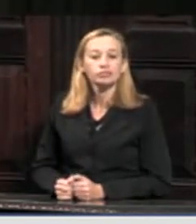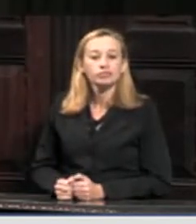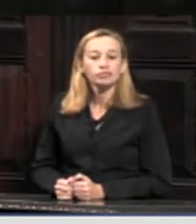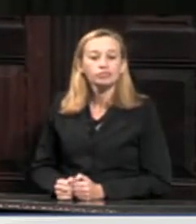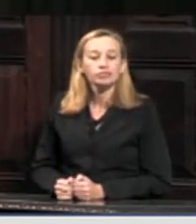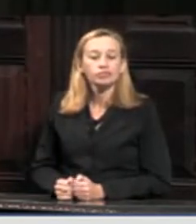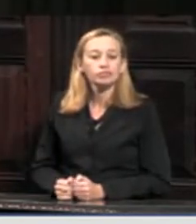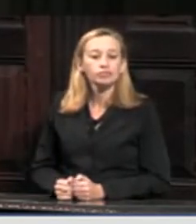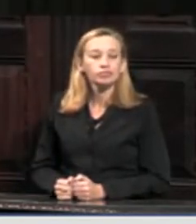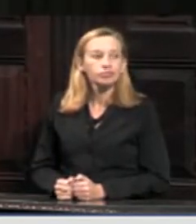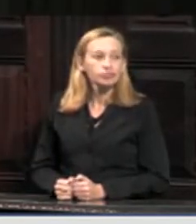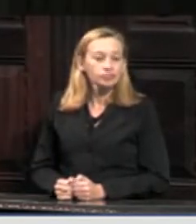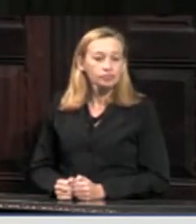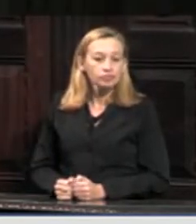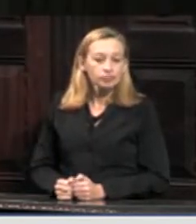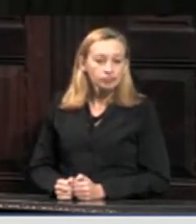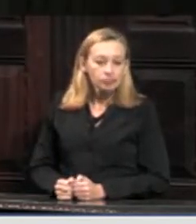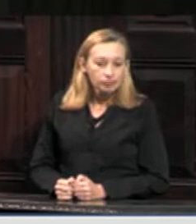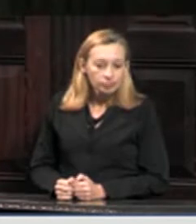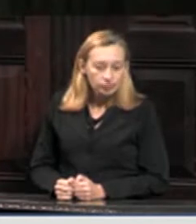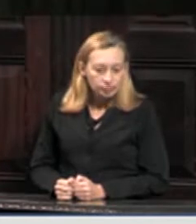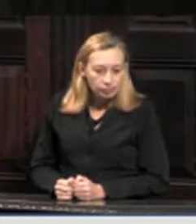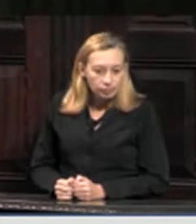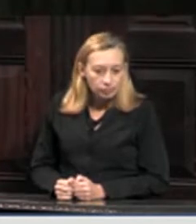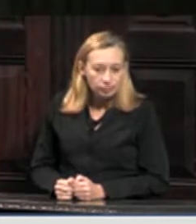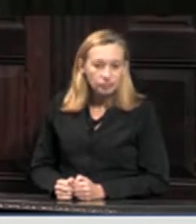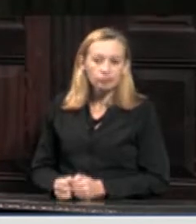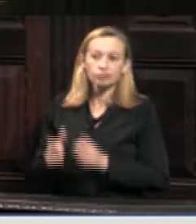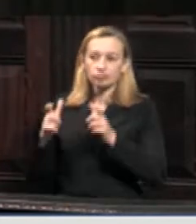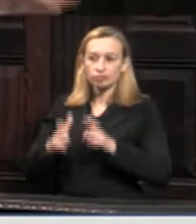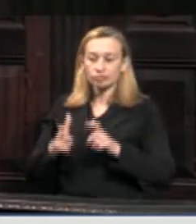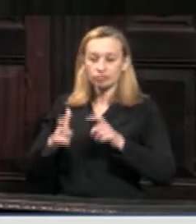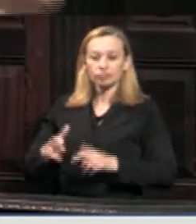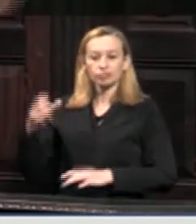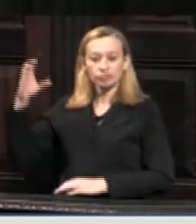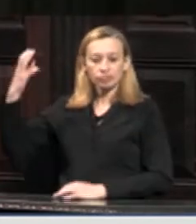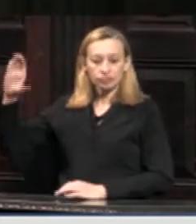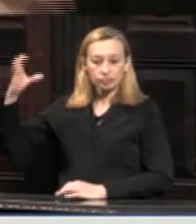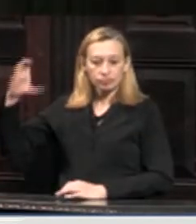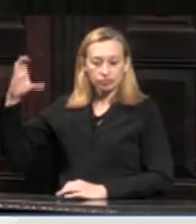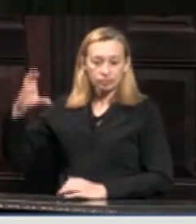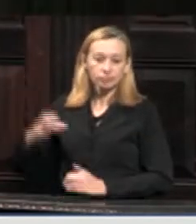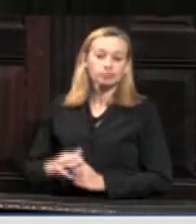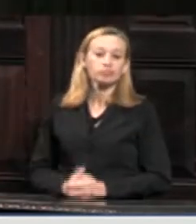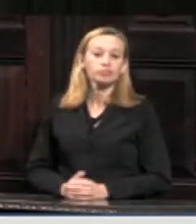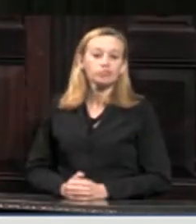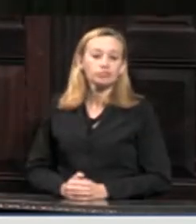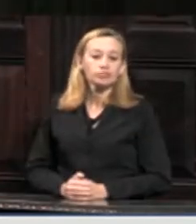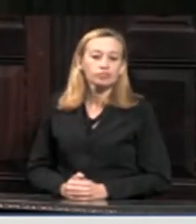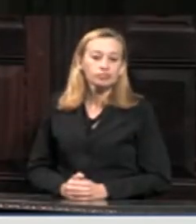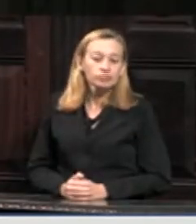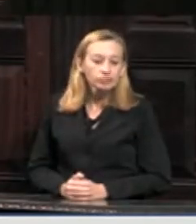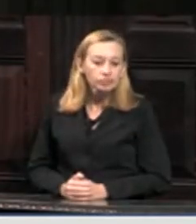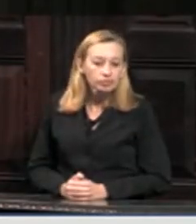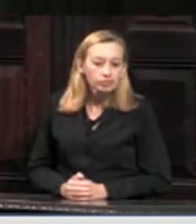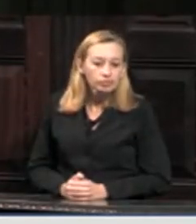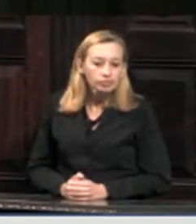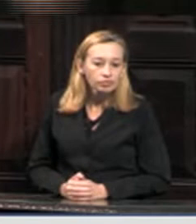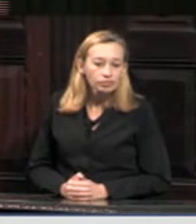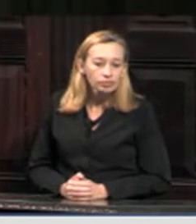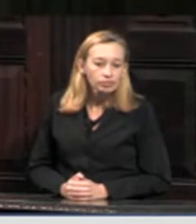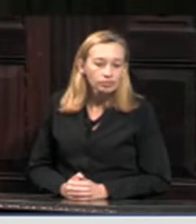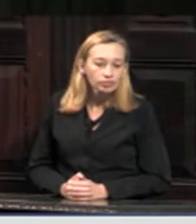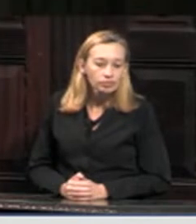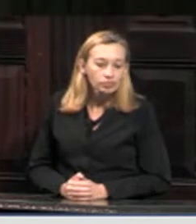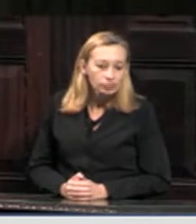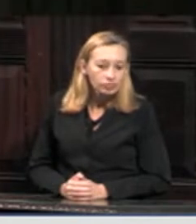icônico, né? Uma das joias da arquitetura de Niterói, por decisão de sua comunidade acadêmica, fez